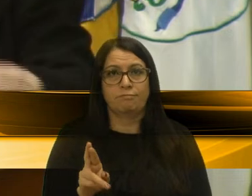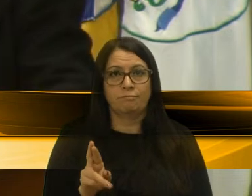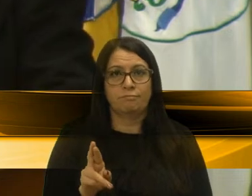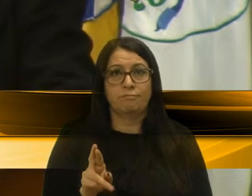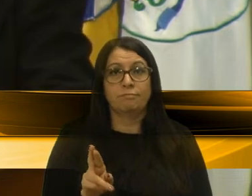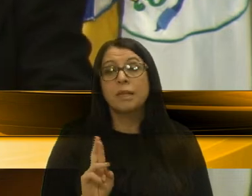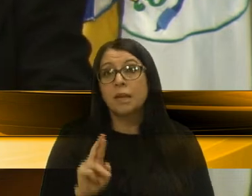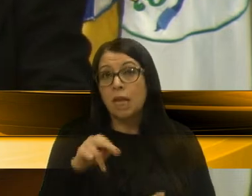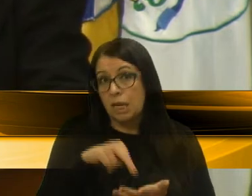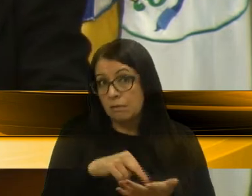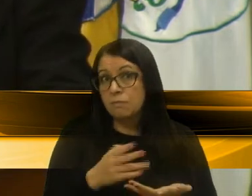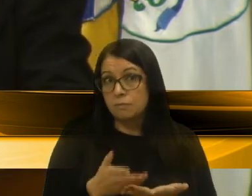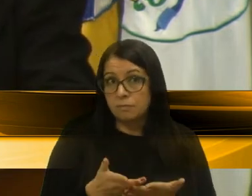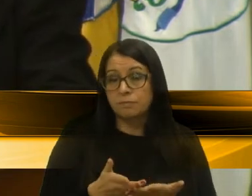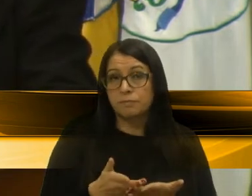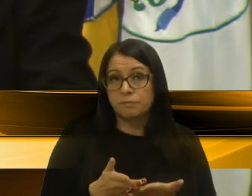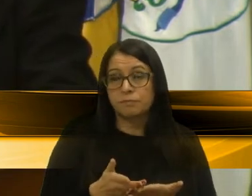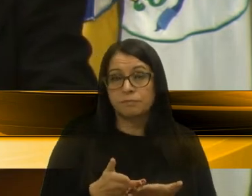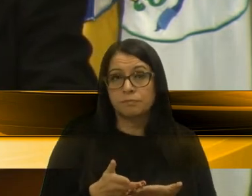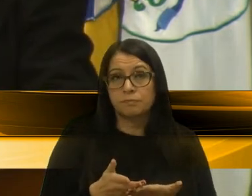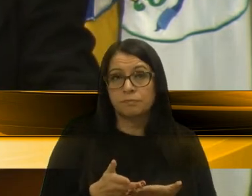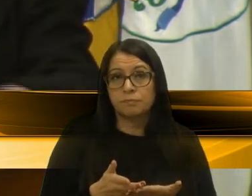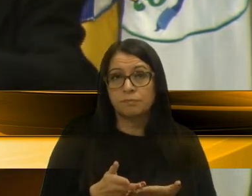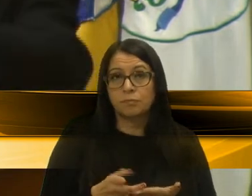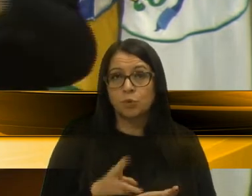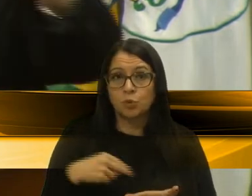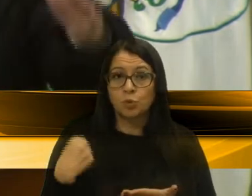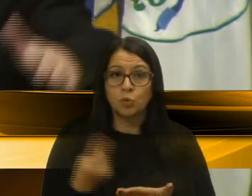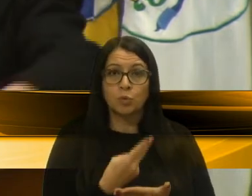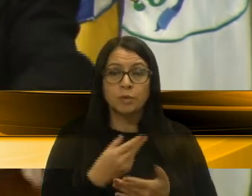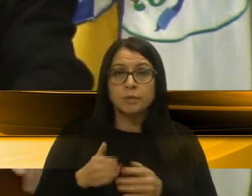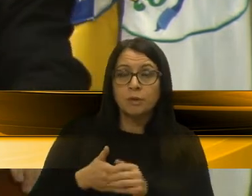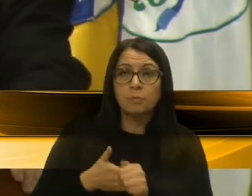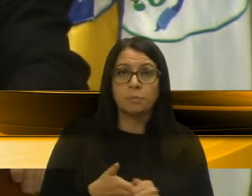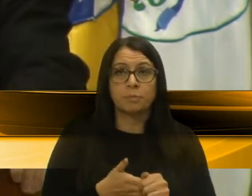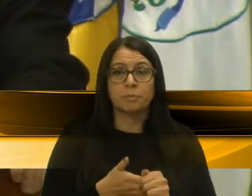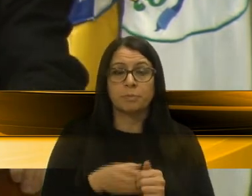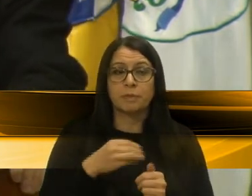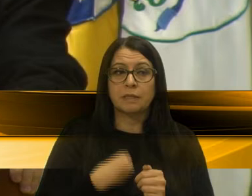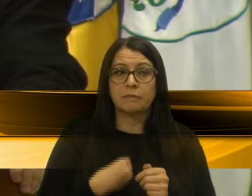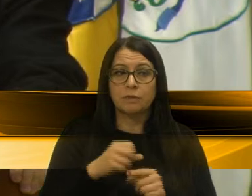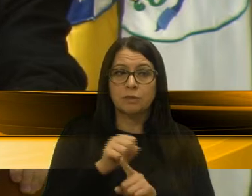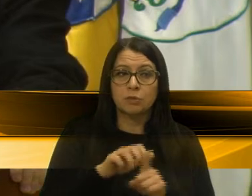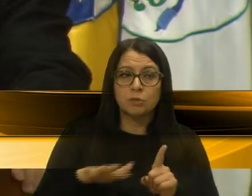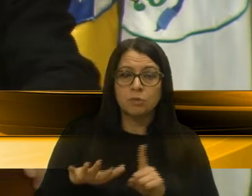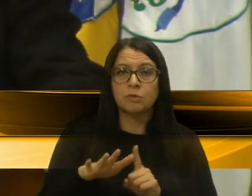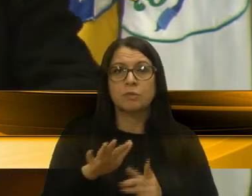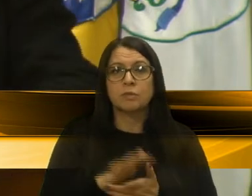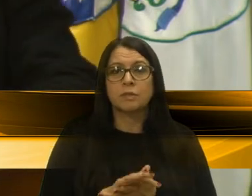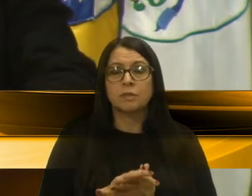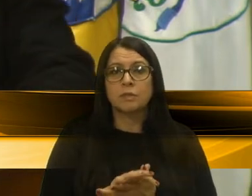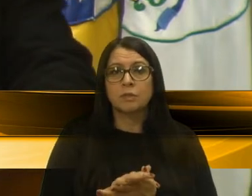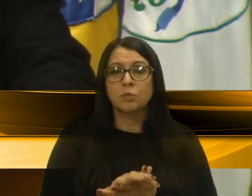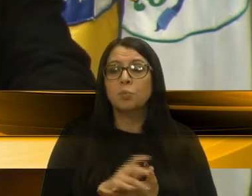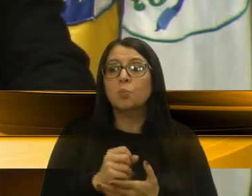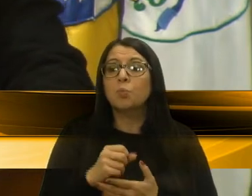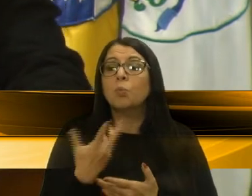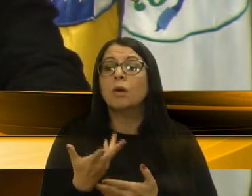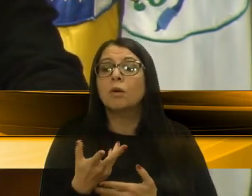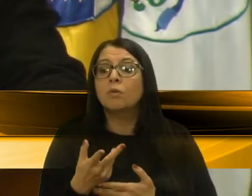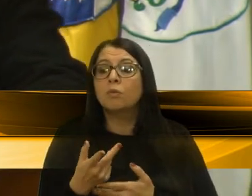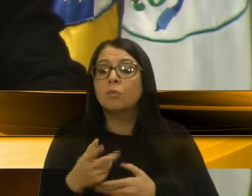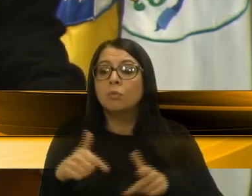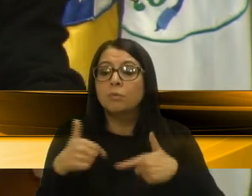na realidade, como nós que acompanhamos a vida social, qual o